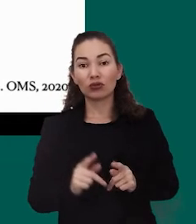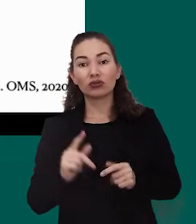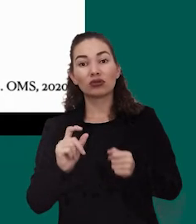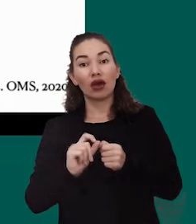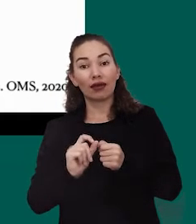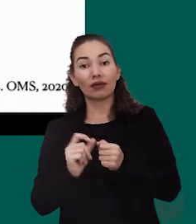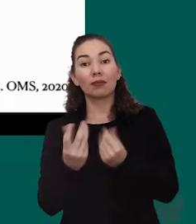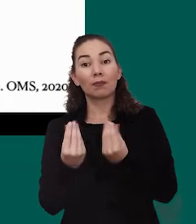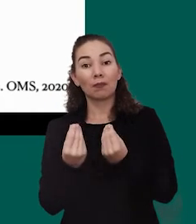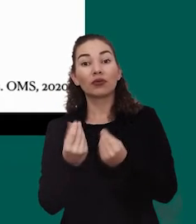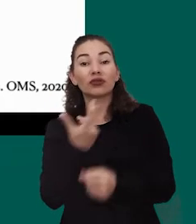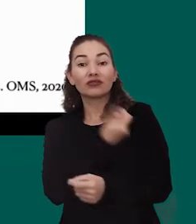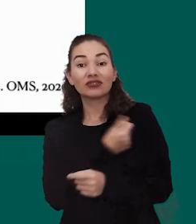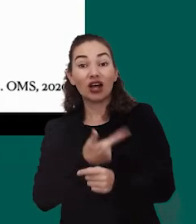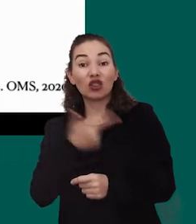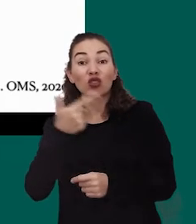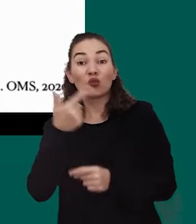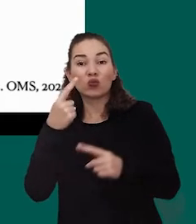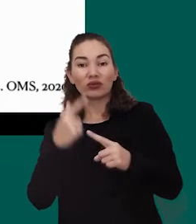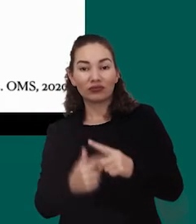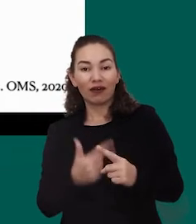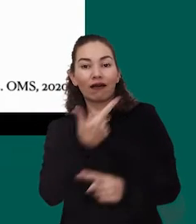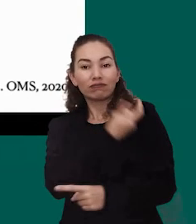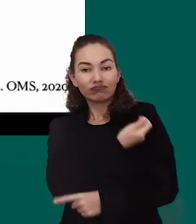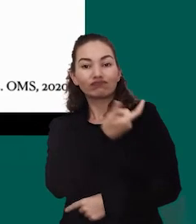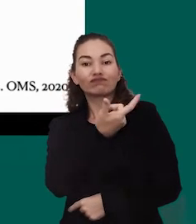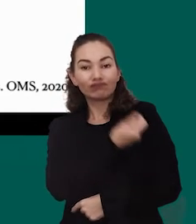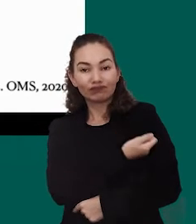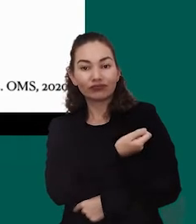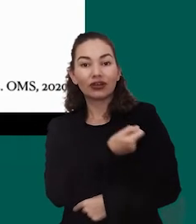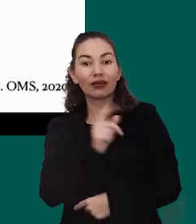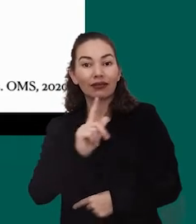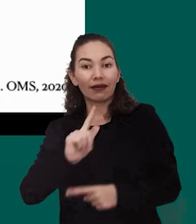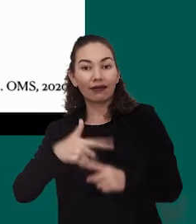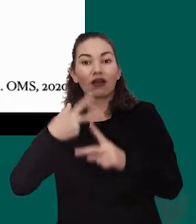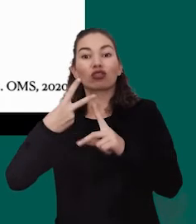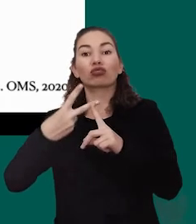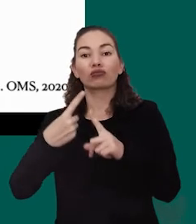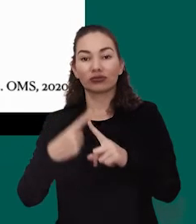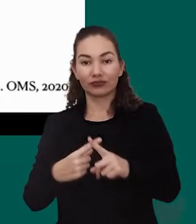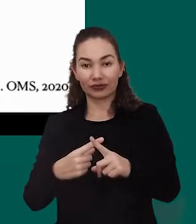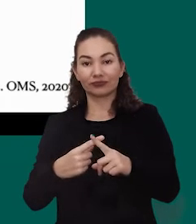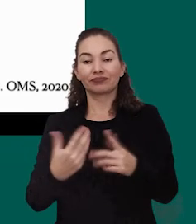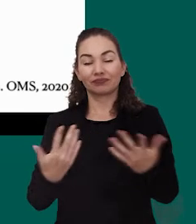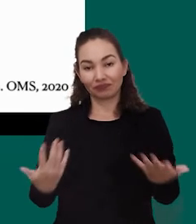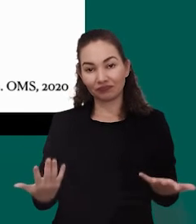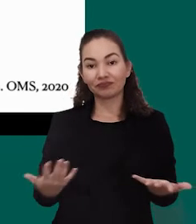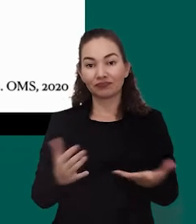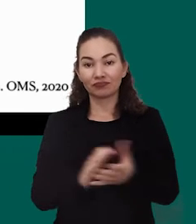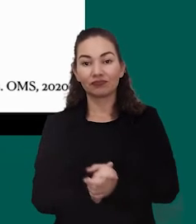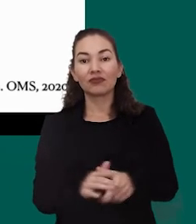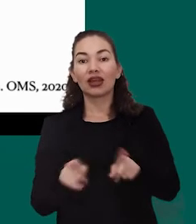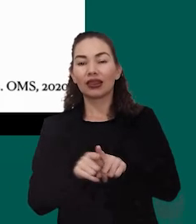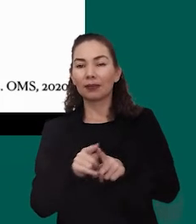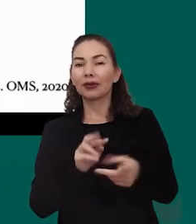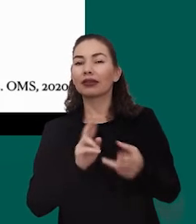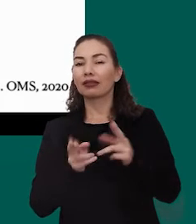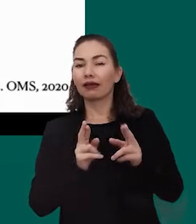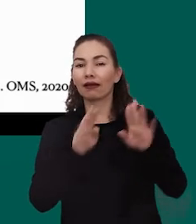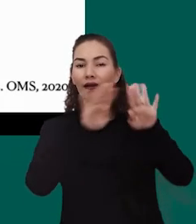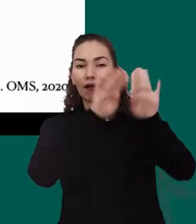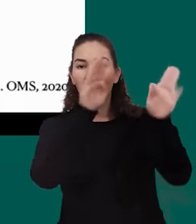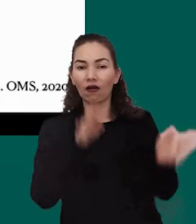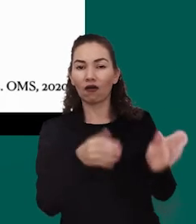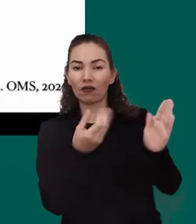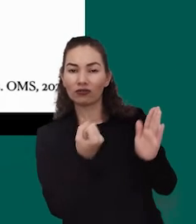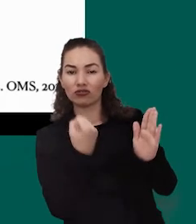doses de vacinas, ou seja, a gente dobra essa quantidade de milhões de pessoas. Tem também uma questão relacionada à refrigeração, vacinas não são como comprimidos,